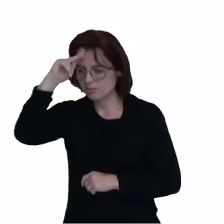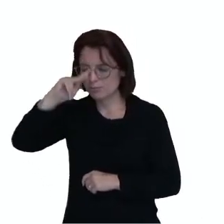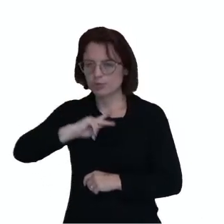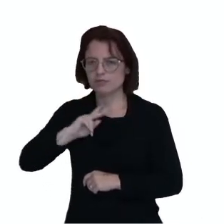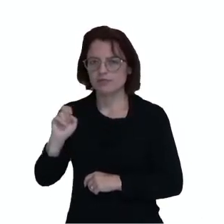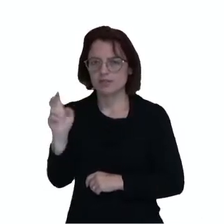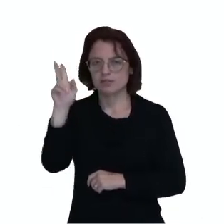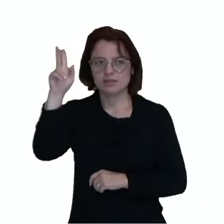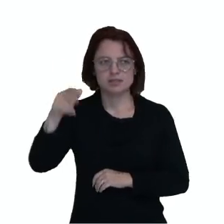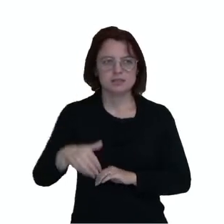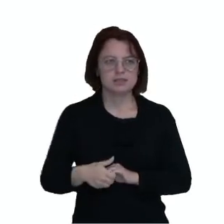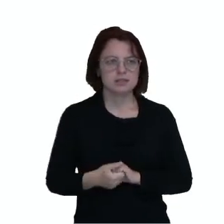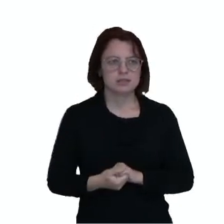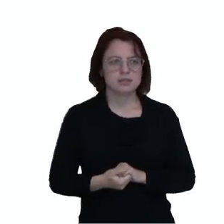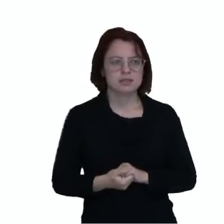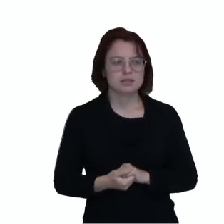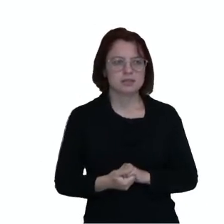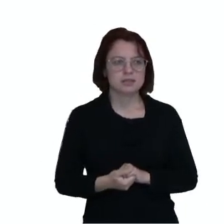tenho.